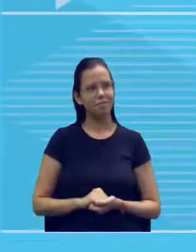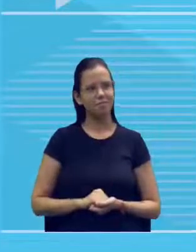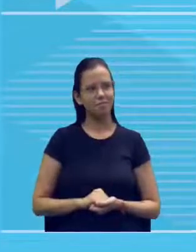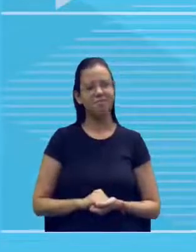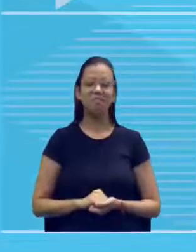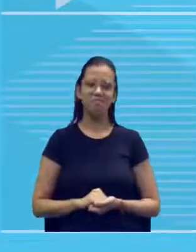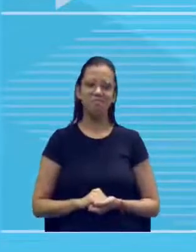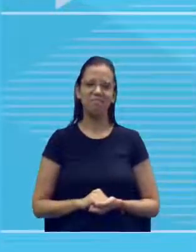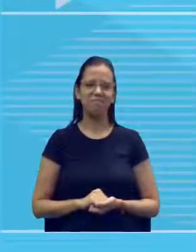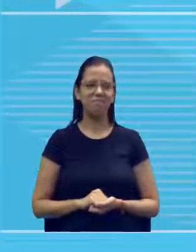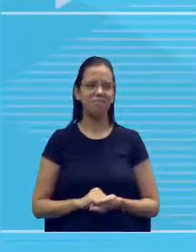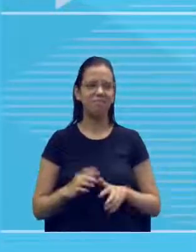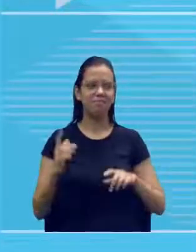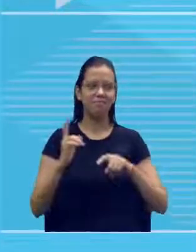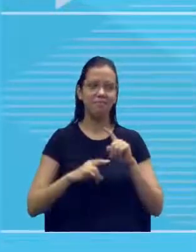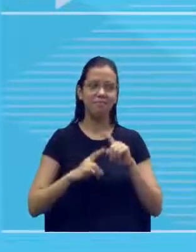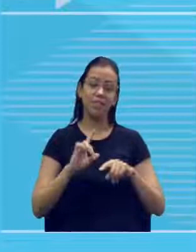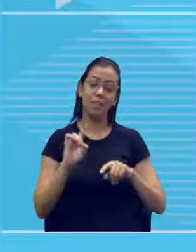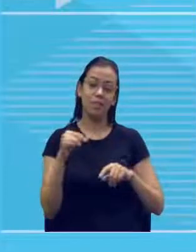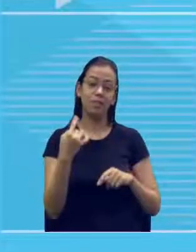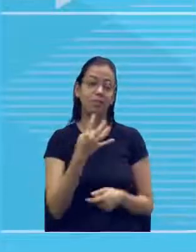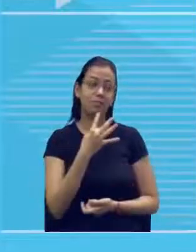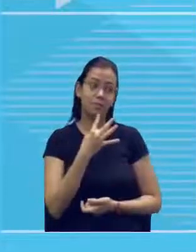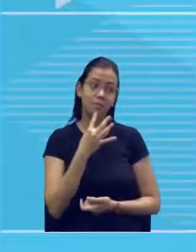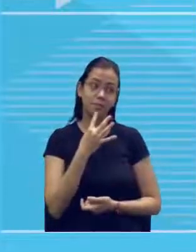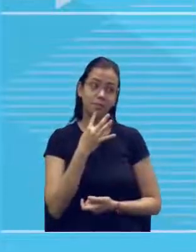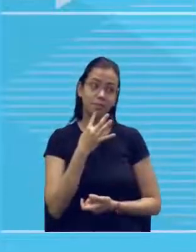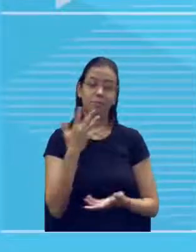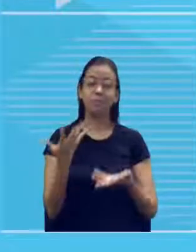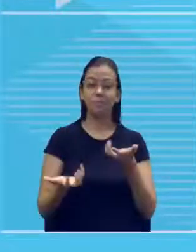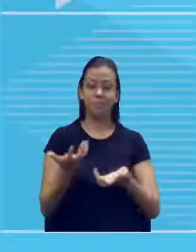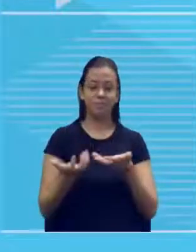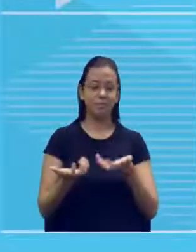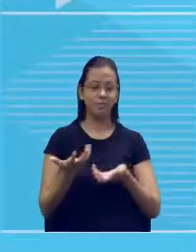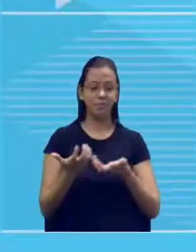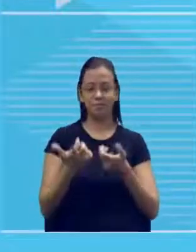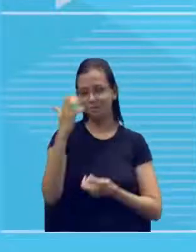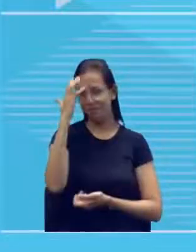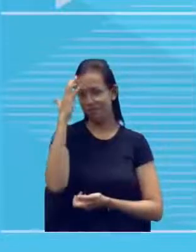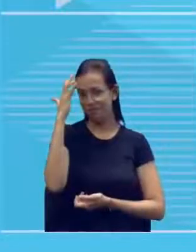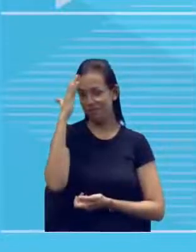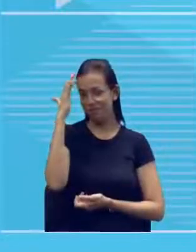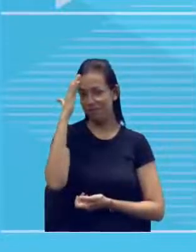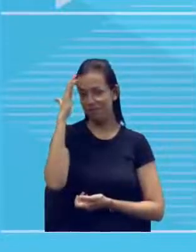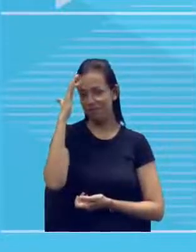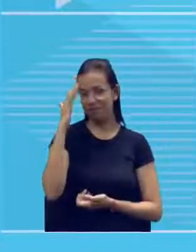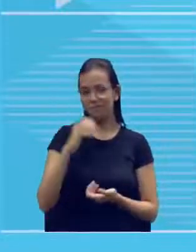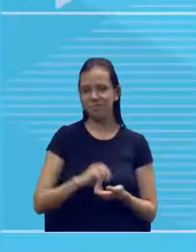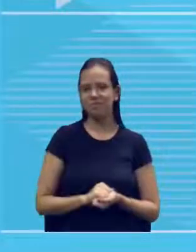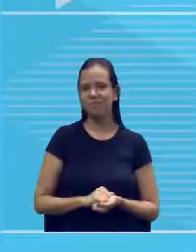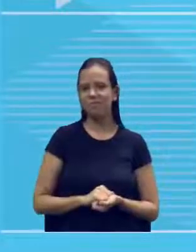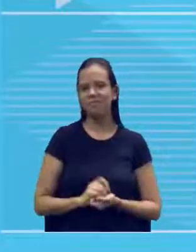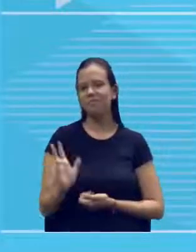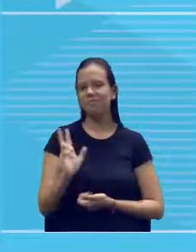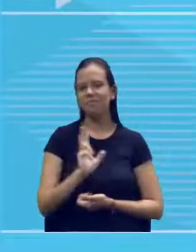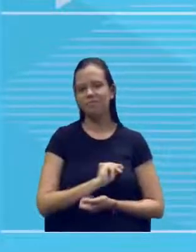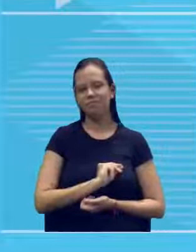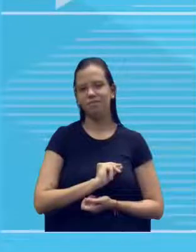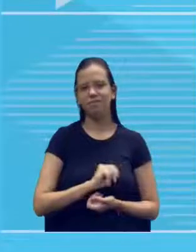Cada coisa, né? Isso é o que nós sabemos, né? O fogo. Já pensou, minha gente? Que coisa,